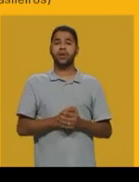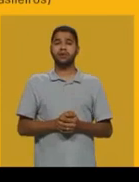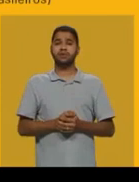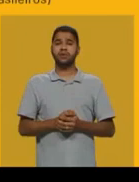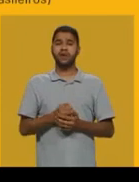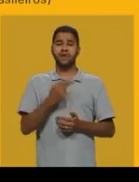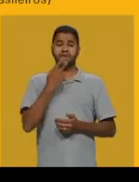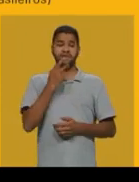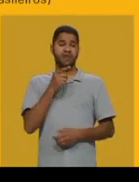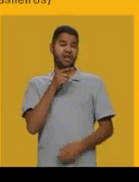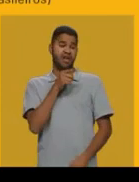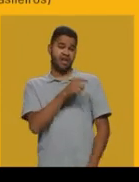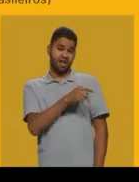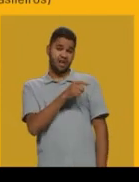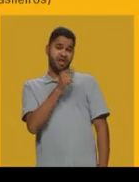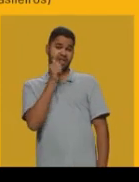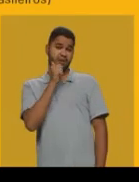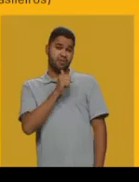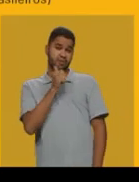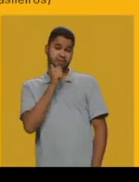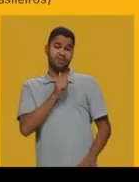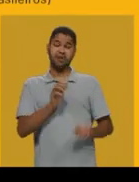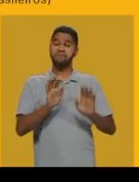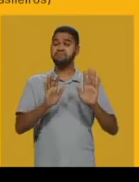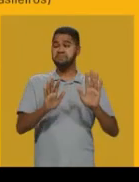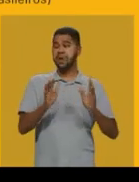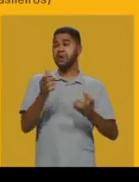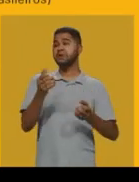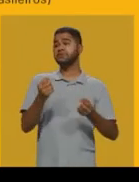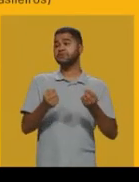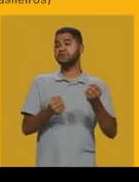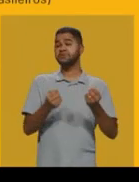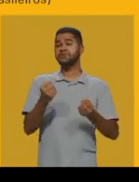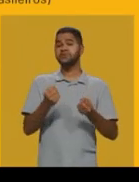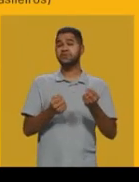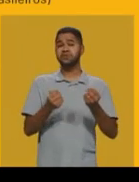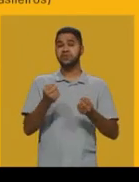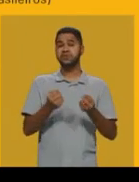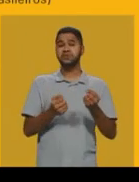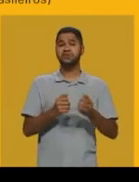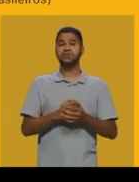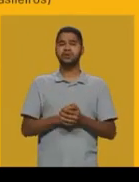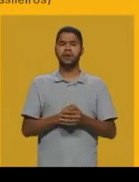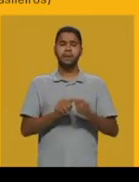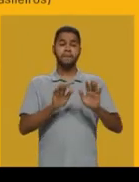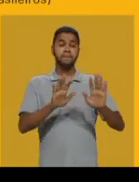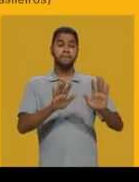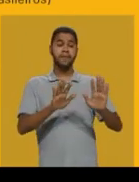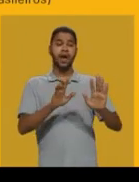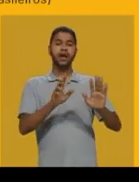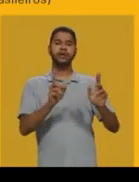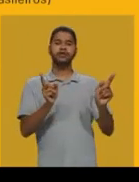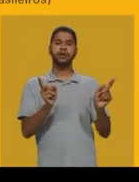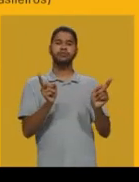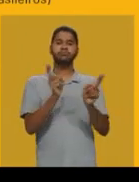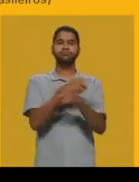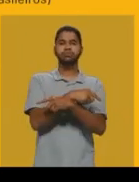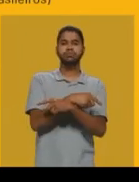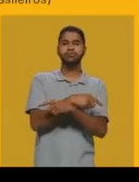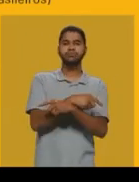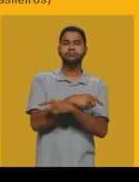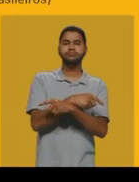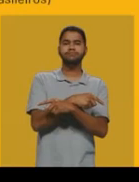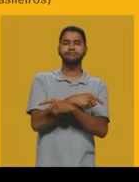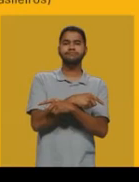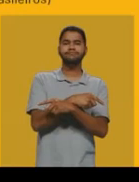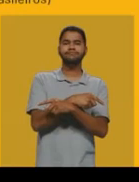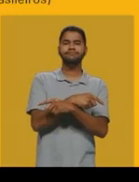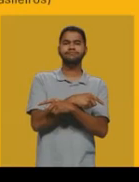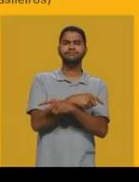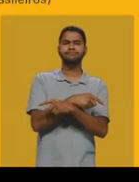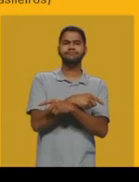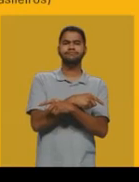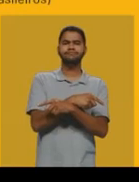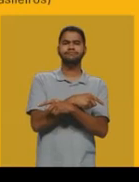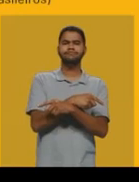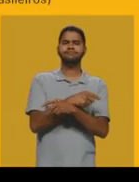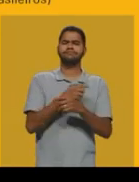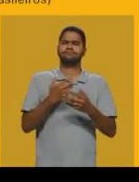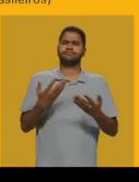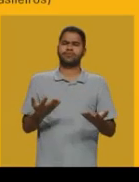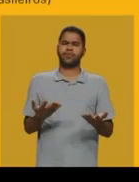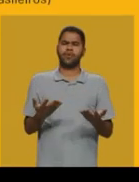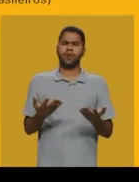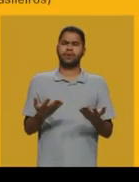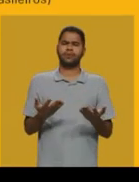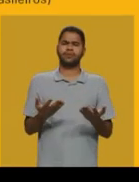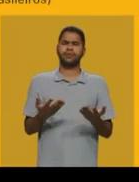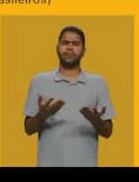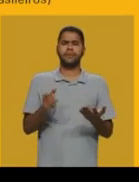quando fala ela é mulher, mas é uma conjunção de oposição, do contrário. Então, quando